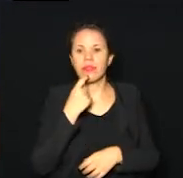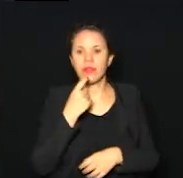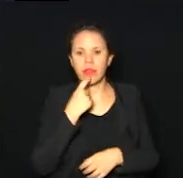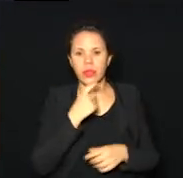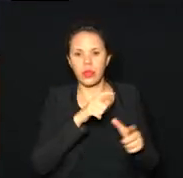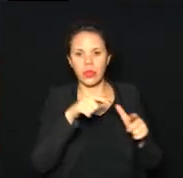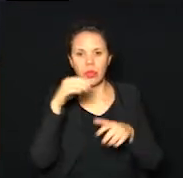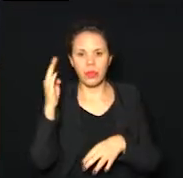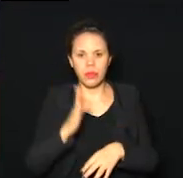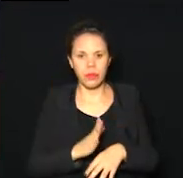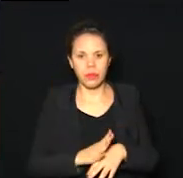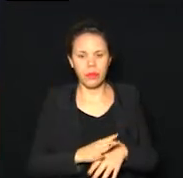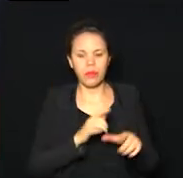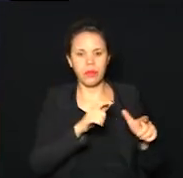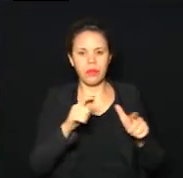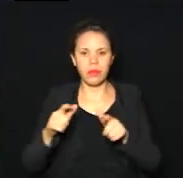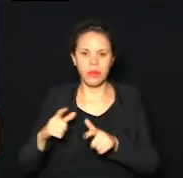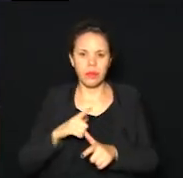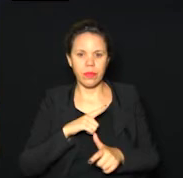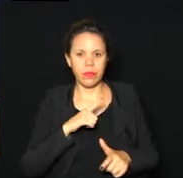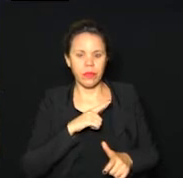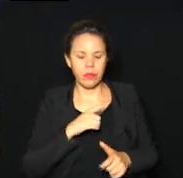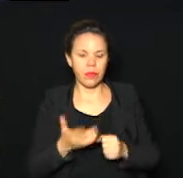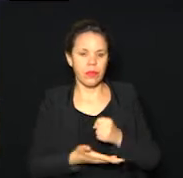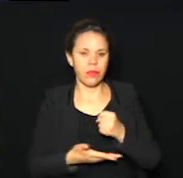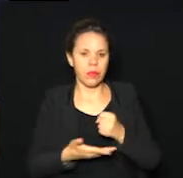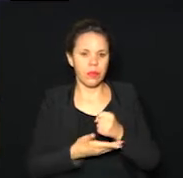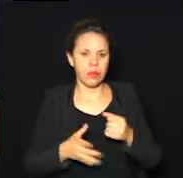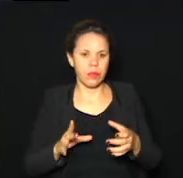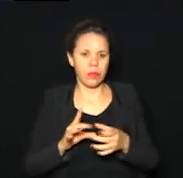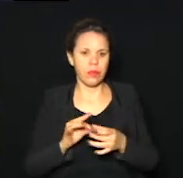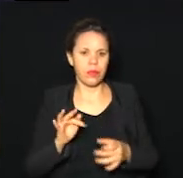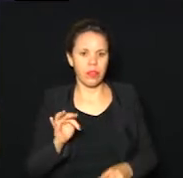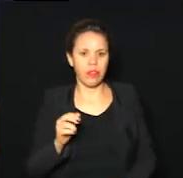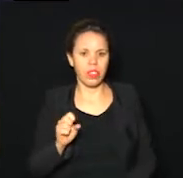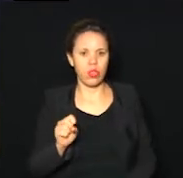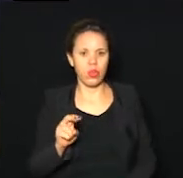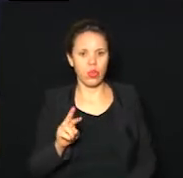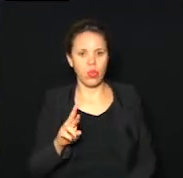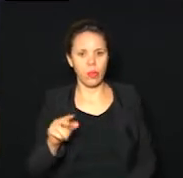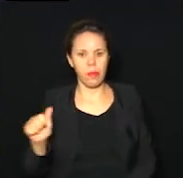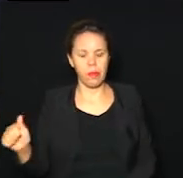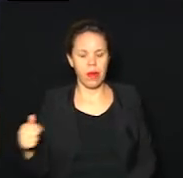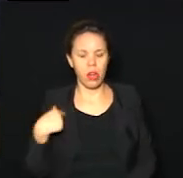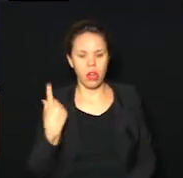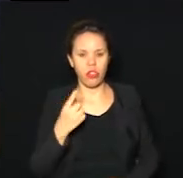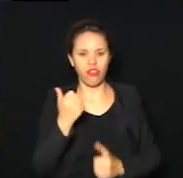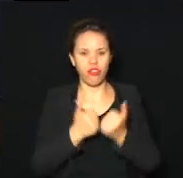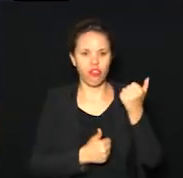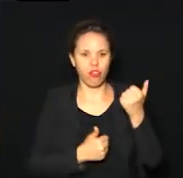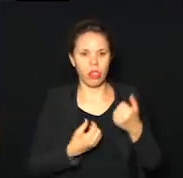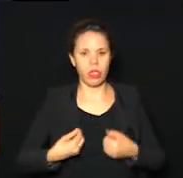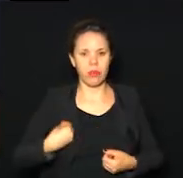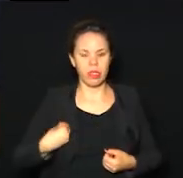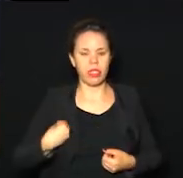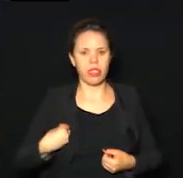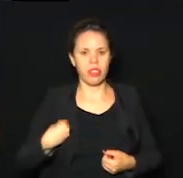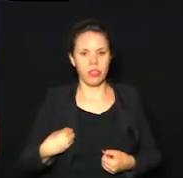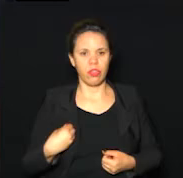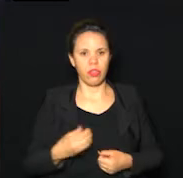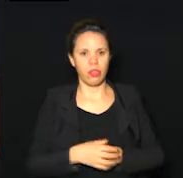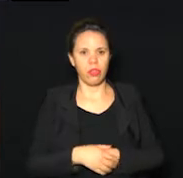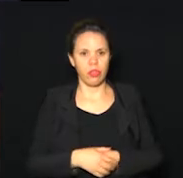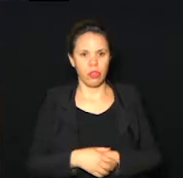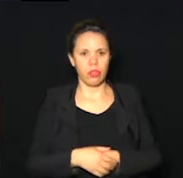todo o Brasil. Mas onde existir uma base filiada da FASUBRA, nossa diretoria estará presente. Queria só não deixar para não falar